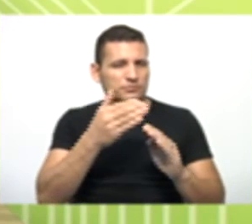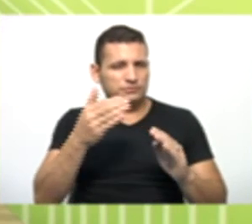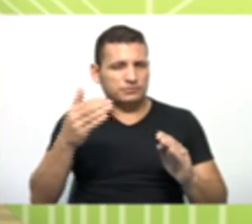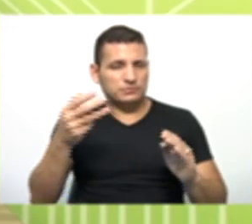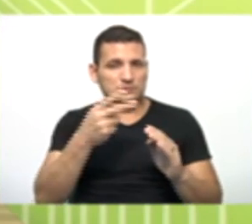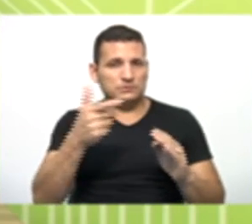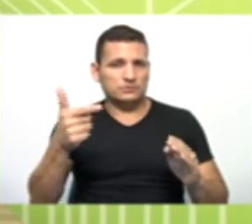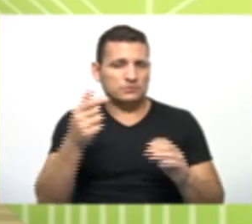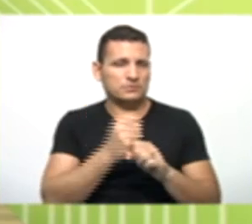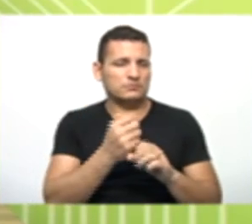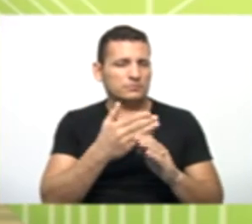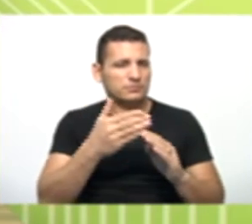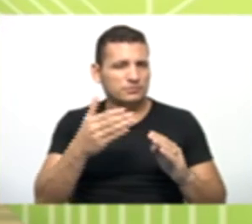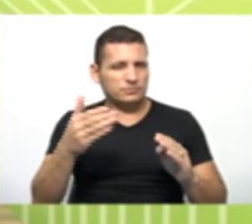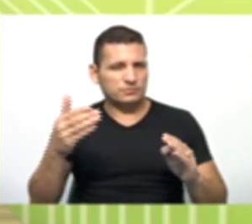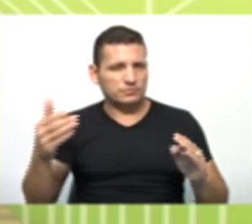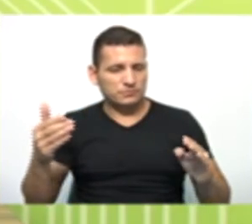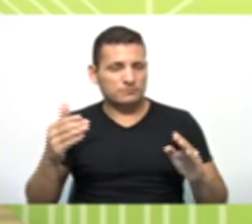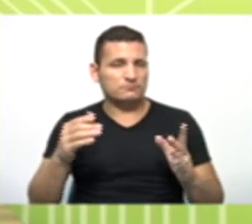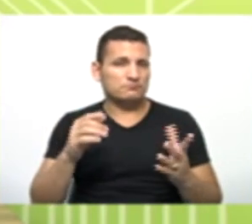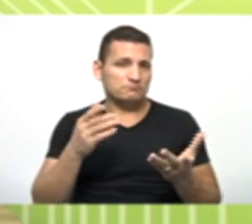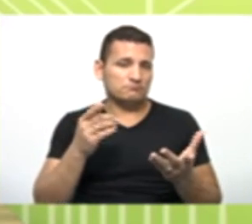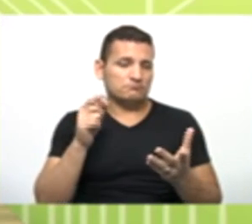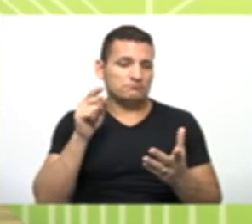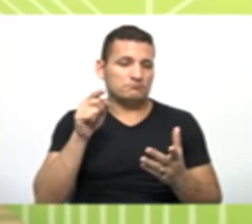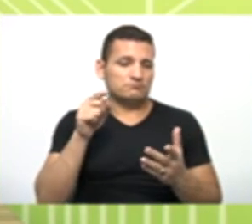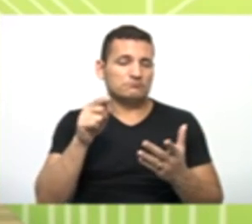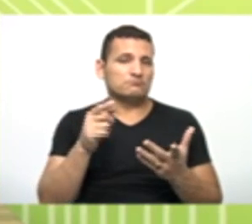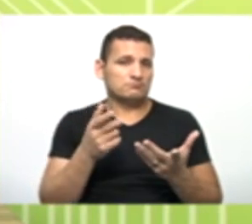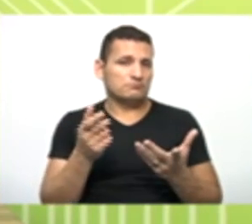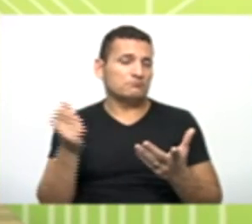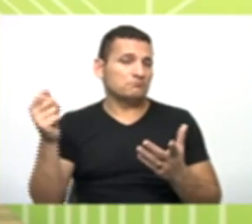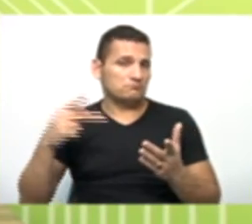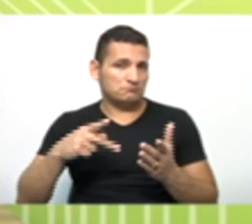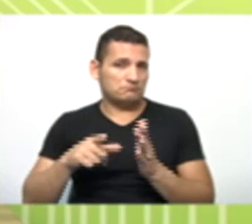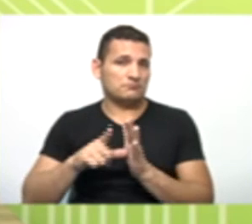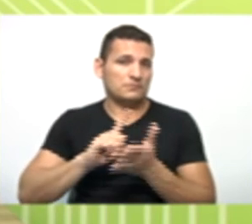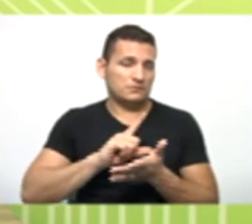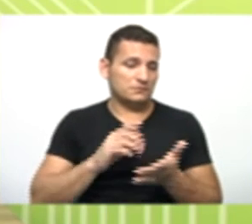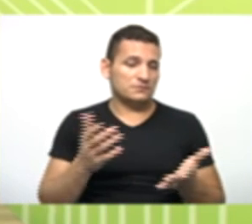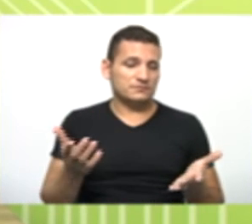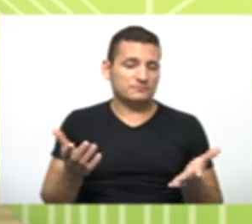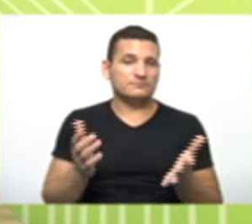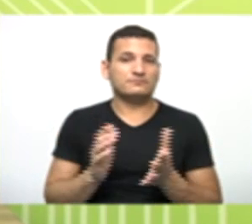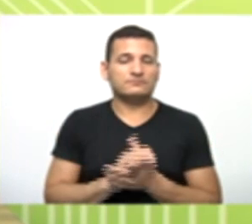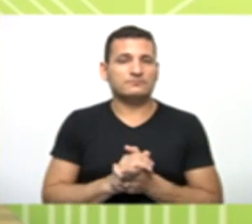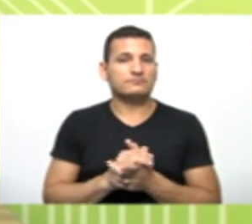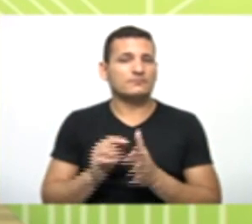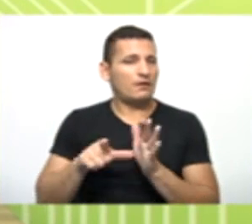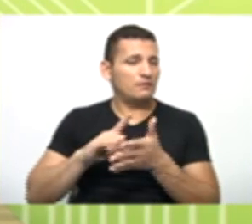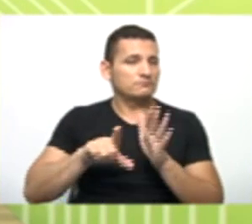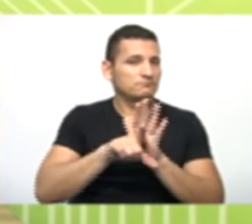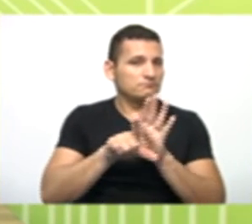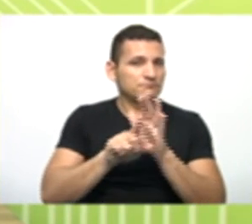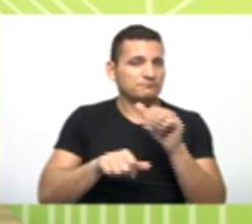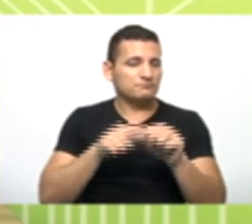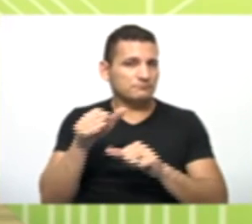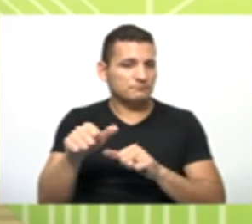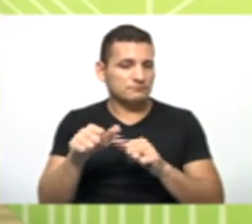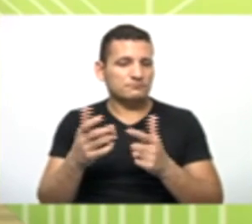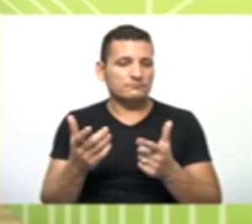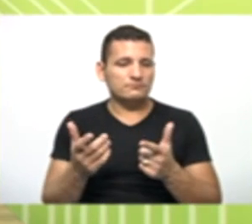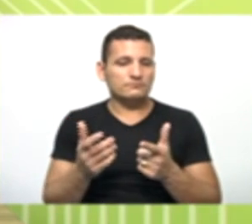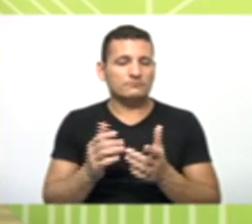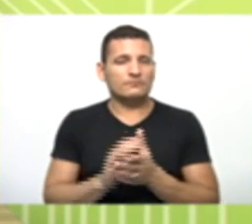32 anos, quando você tiver com 50 anos, né, talvez aposentando antes da nova reforma, né, bem antes do restante da